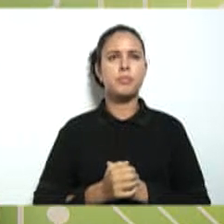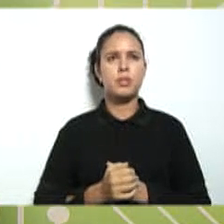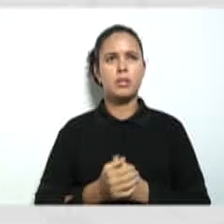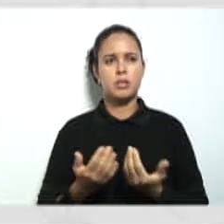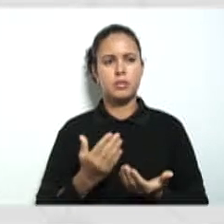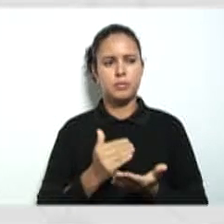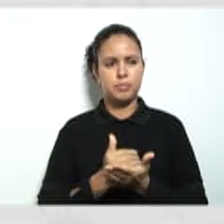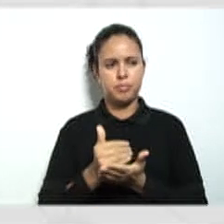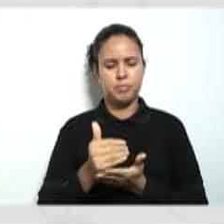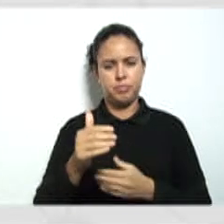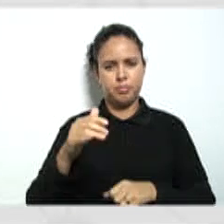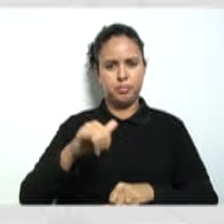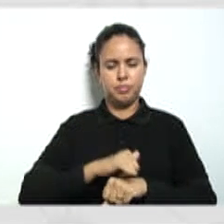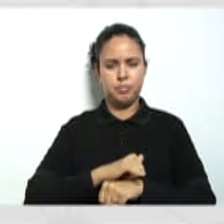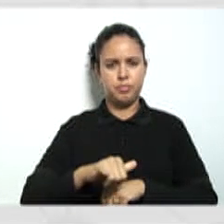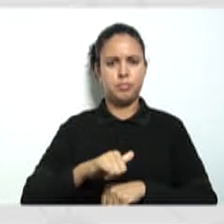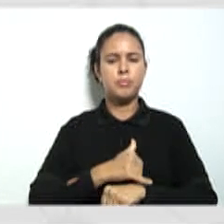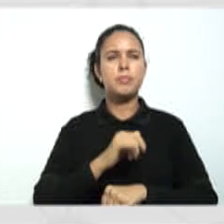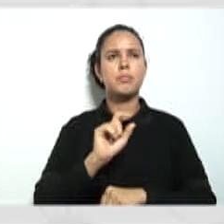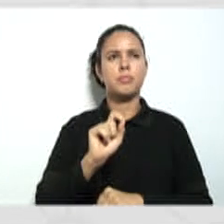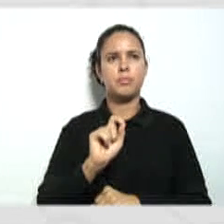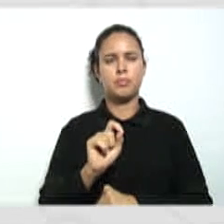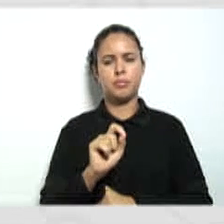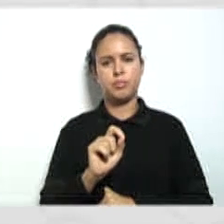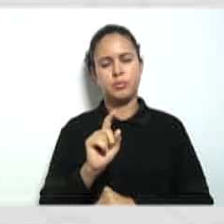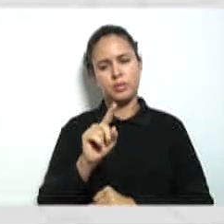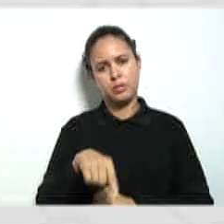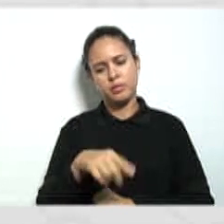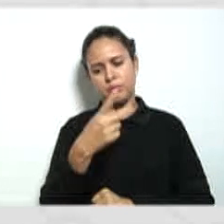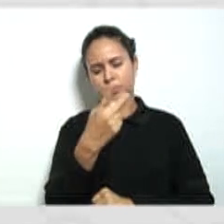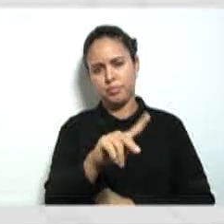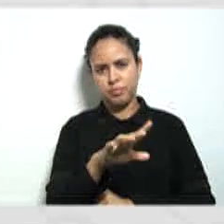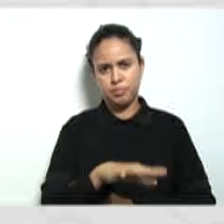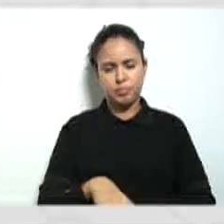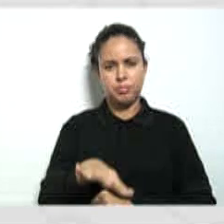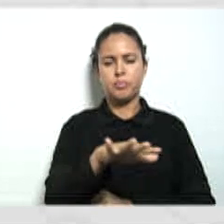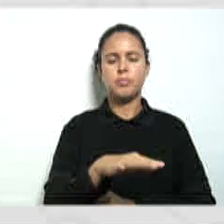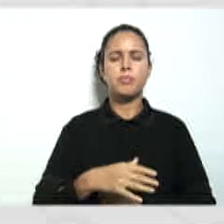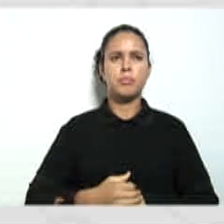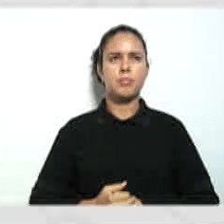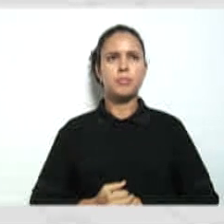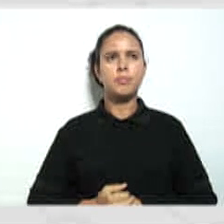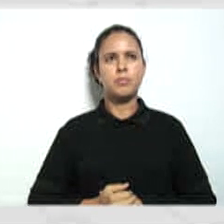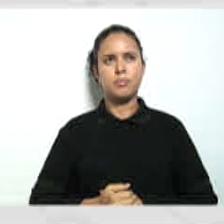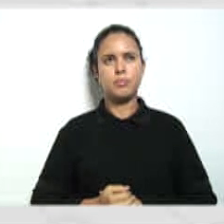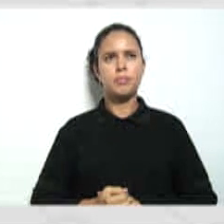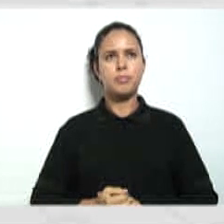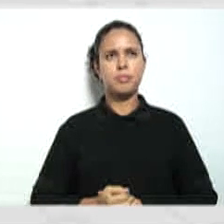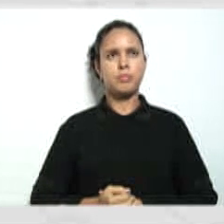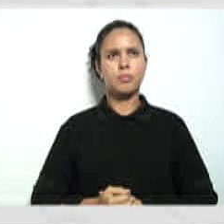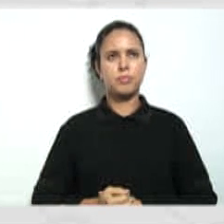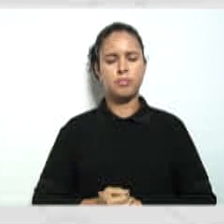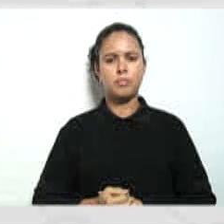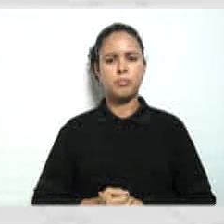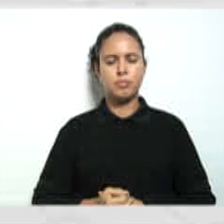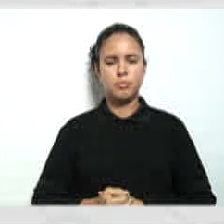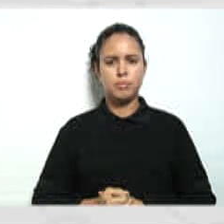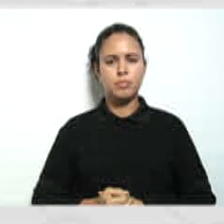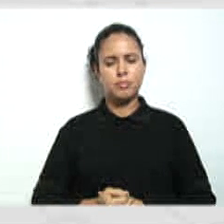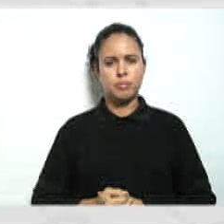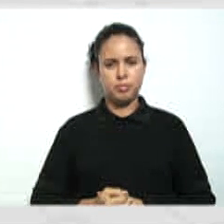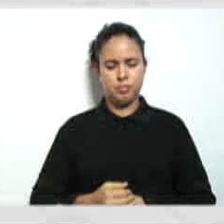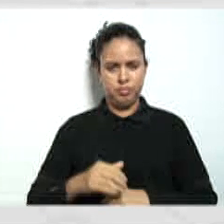as estratégias para esses ramos e os ramos da aula de hoje. As estratégias é